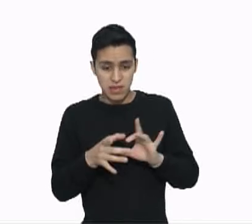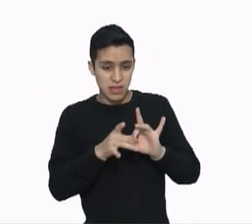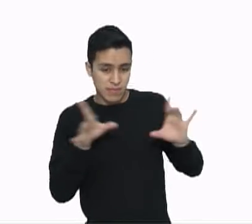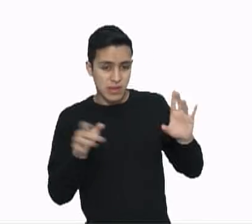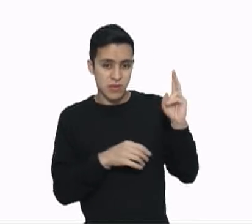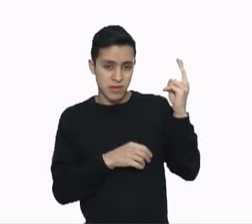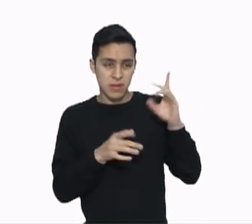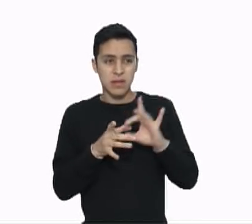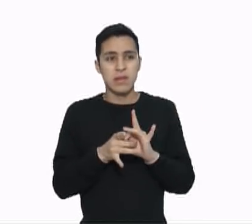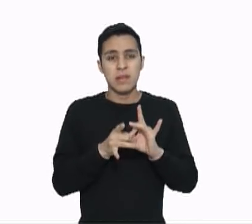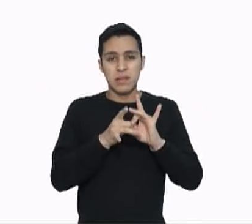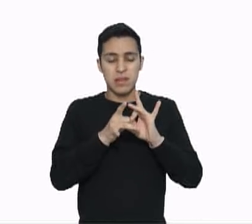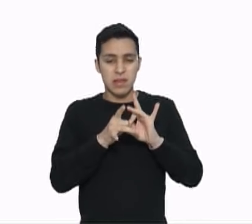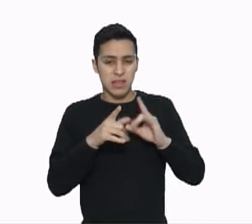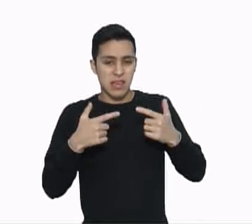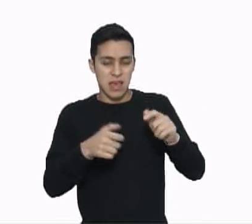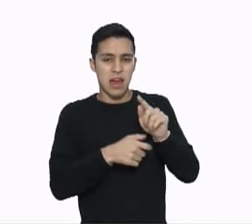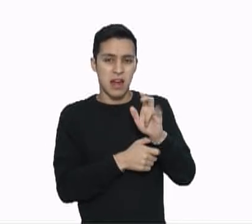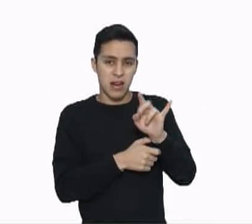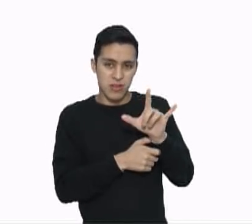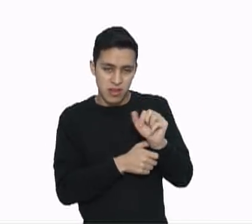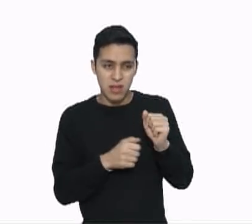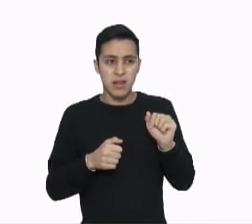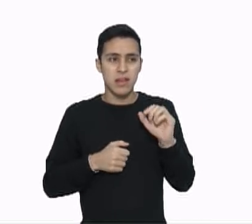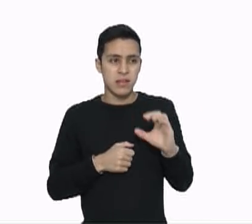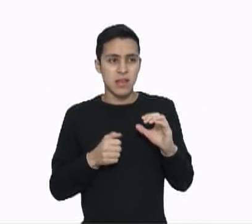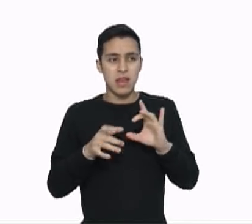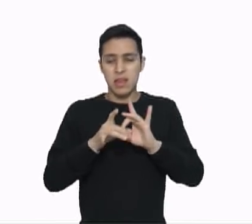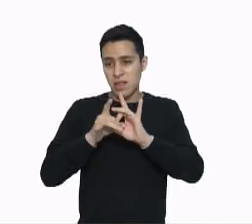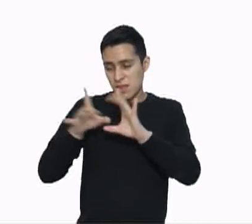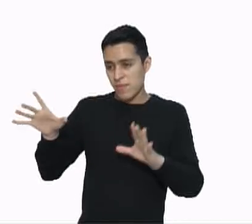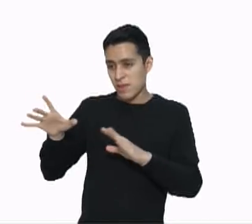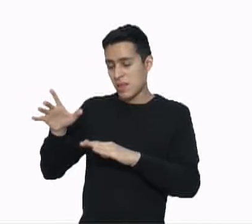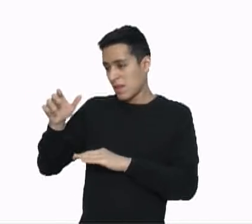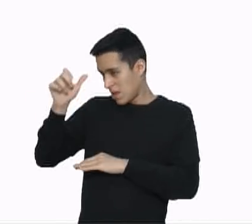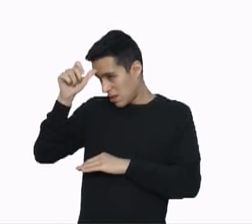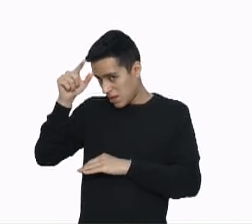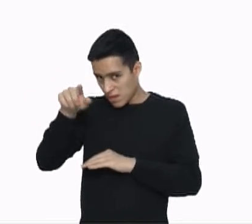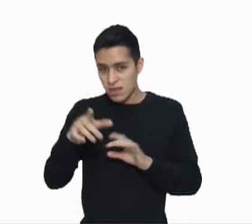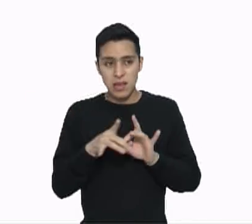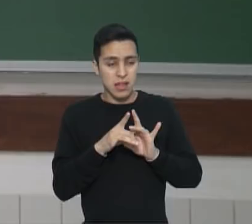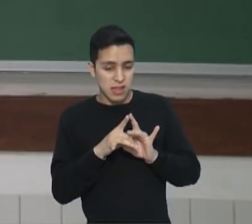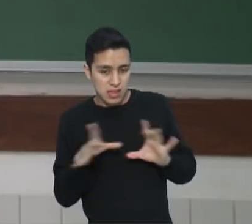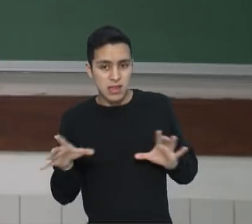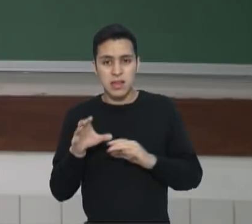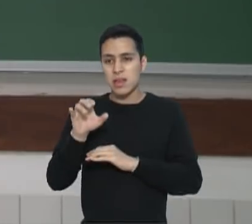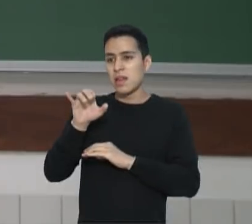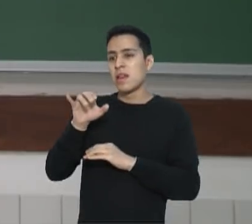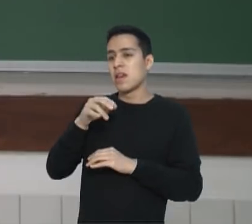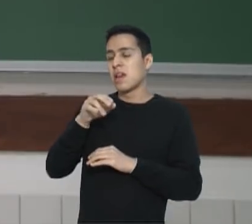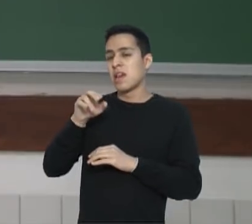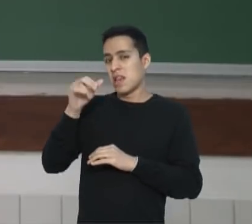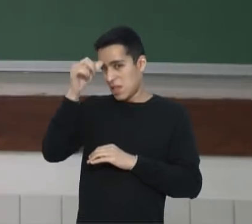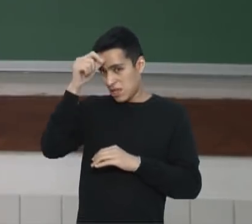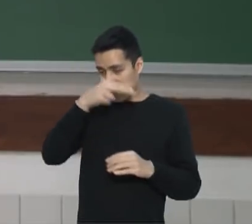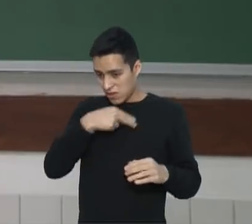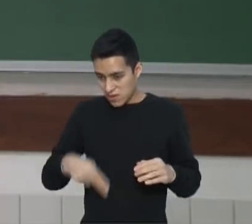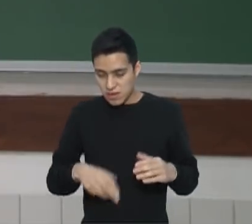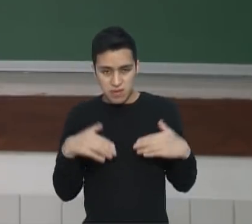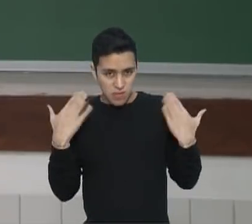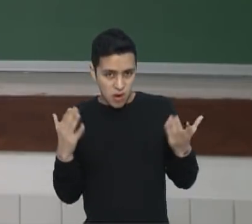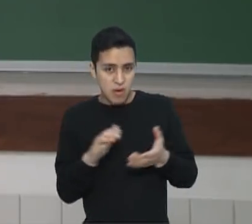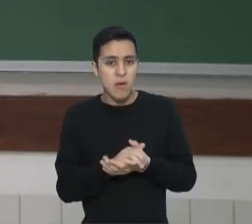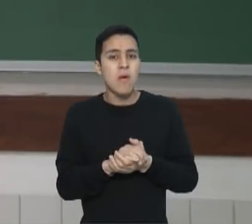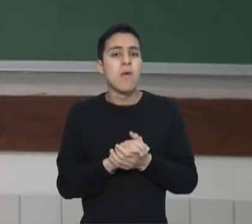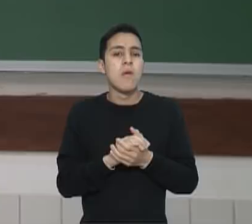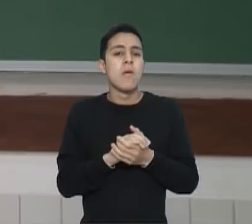Uruguai, B, guerra da Argélia, C, independência da Índia ou D, libertação da Indochina. Cuidado, você vai